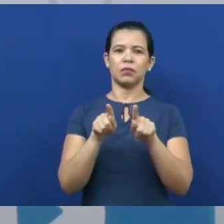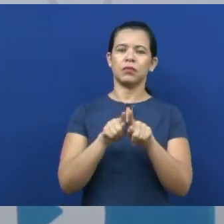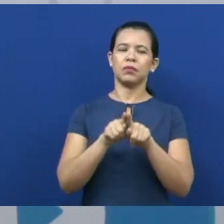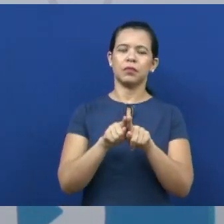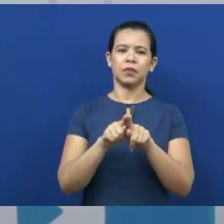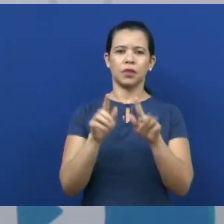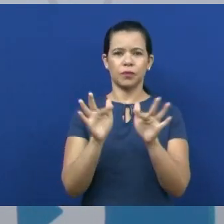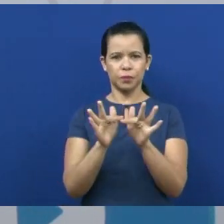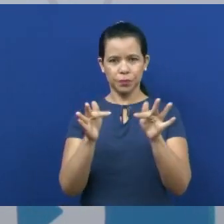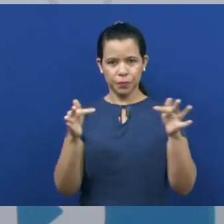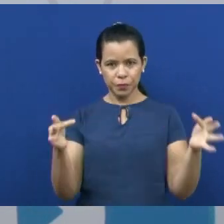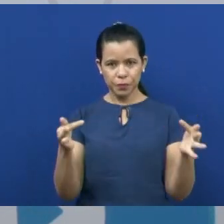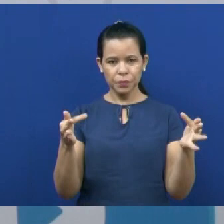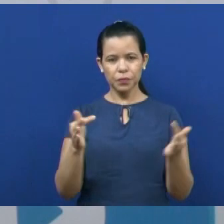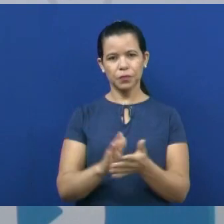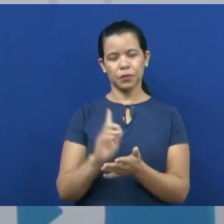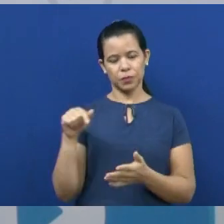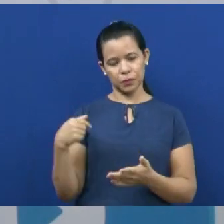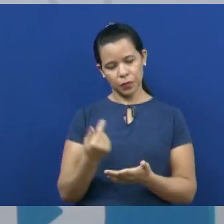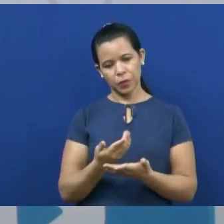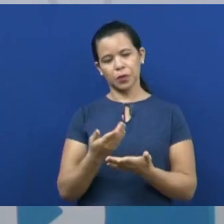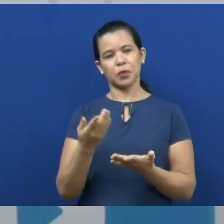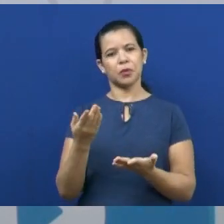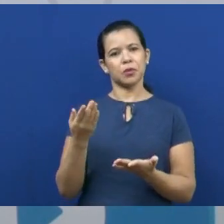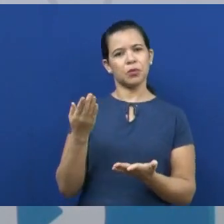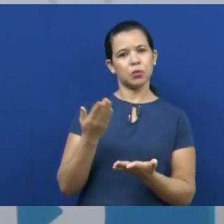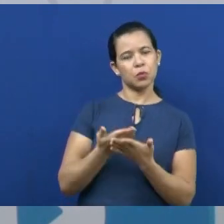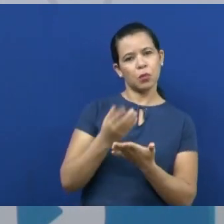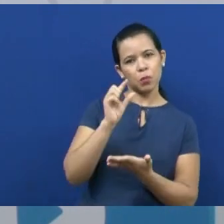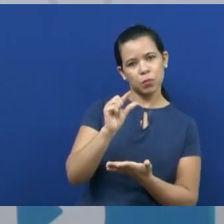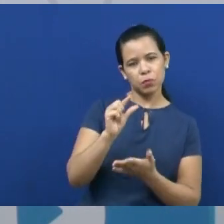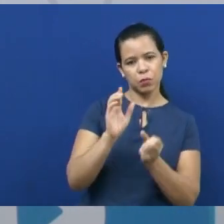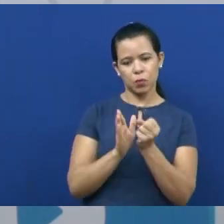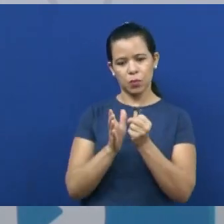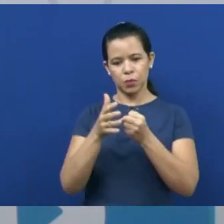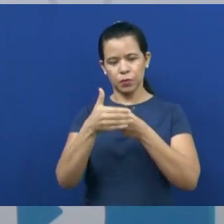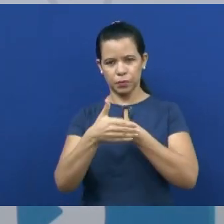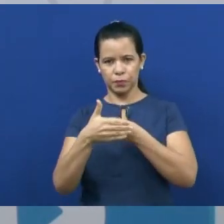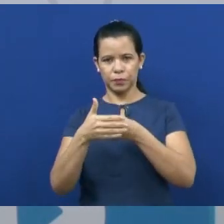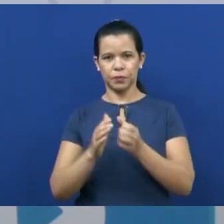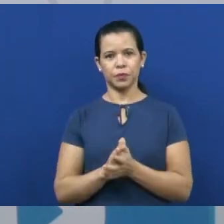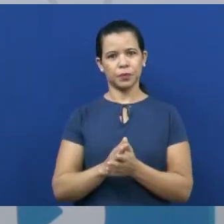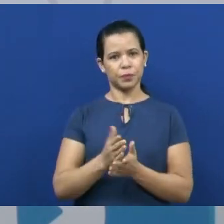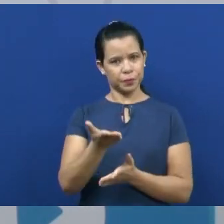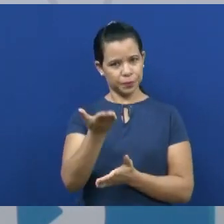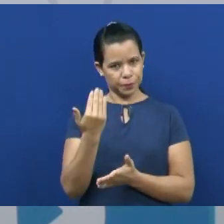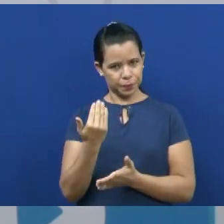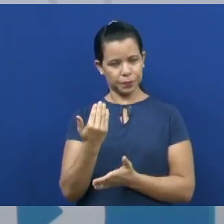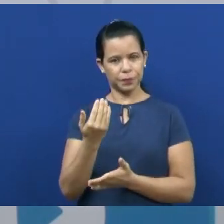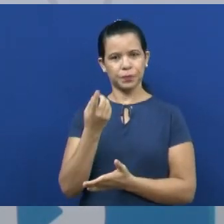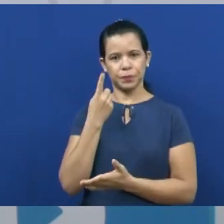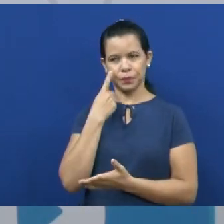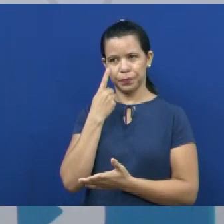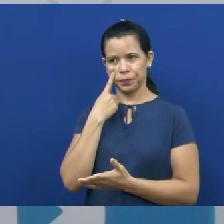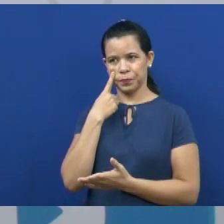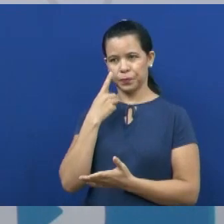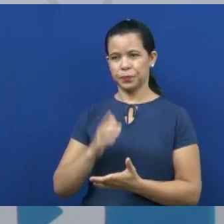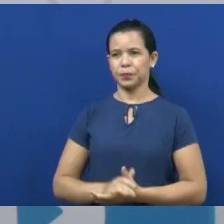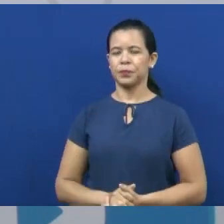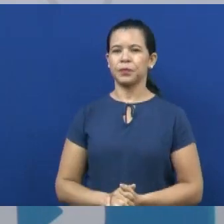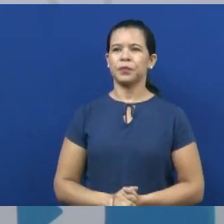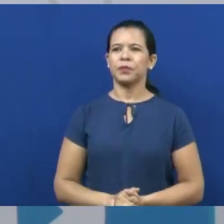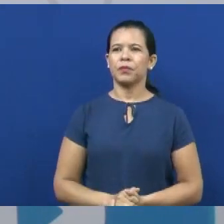um pouquinho sobre Covid-19. Venham comigo, vamos à